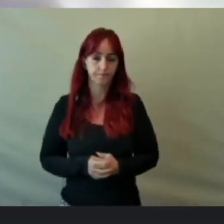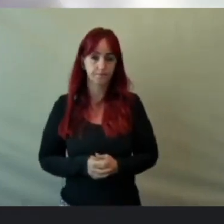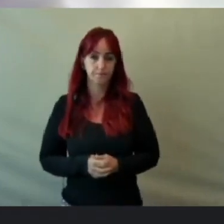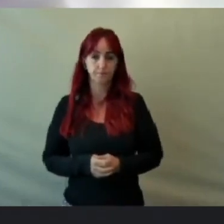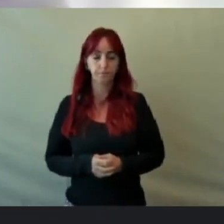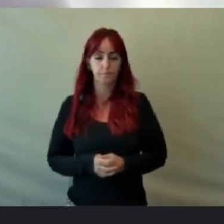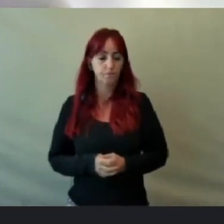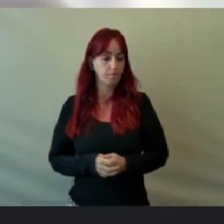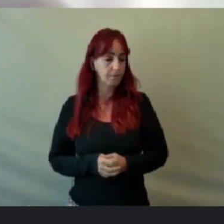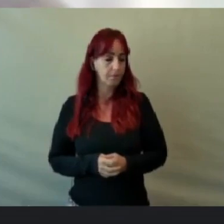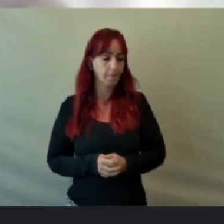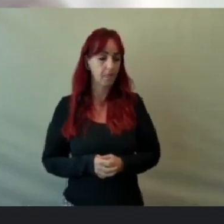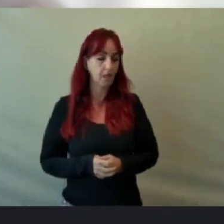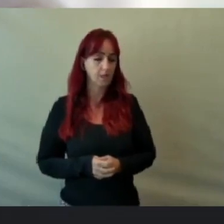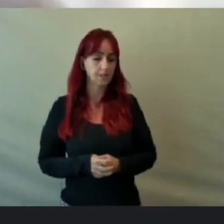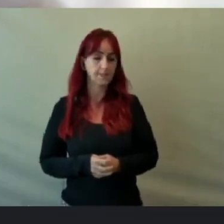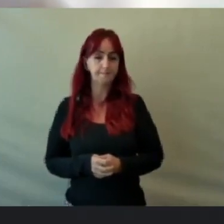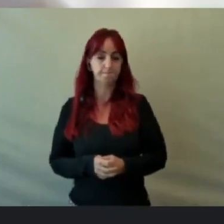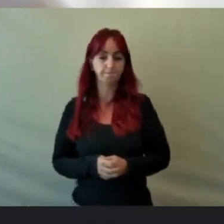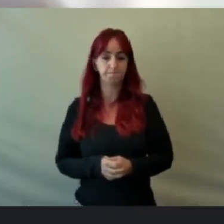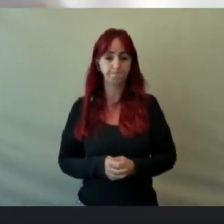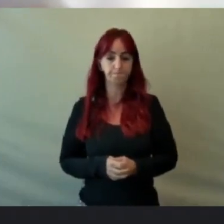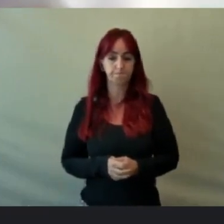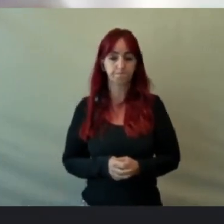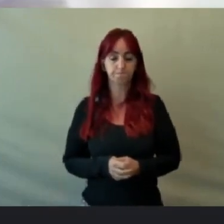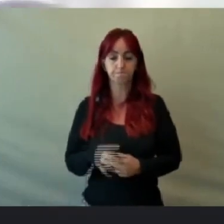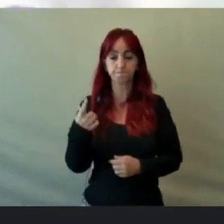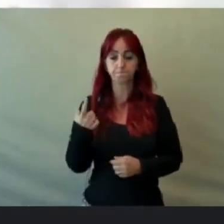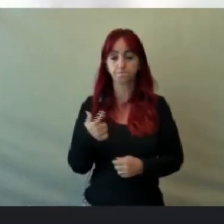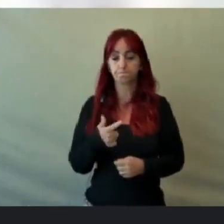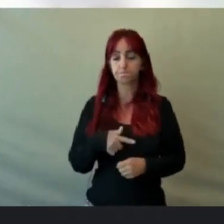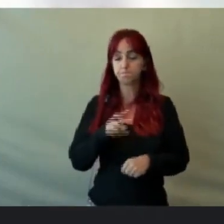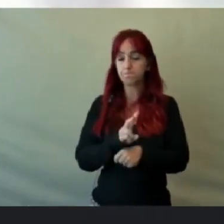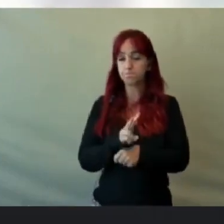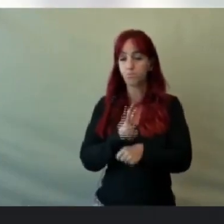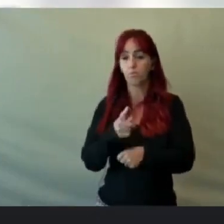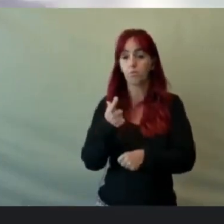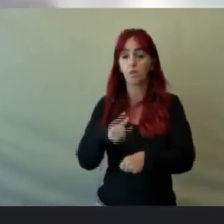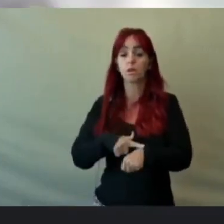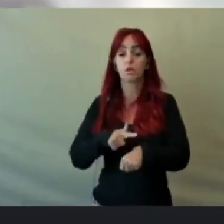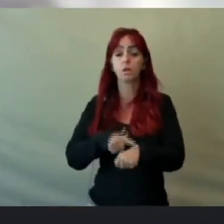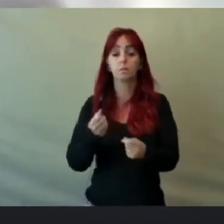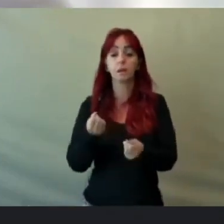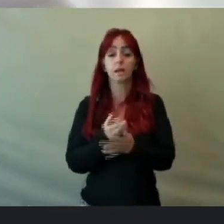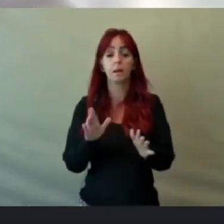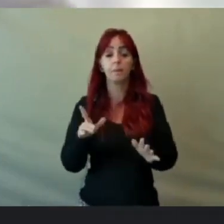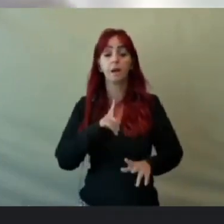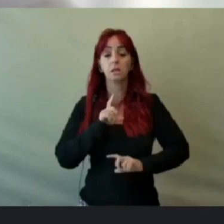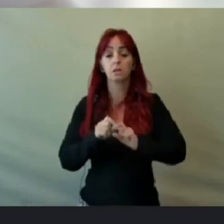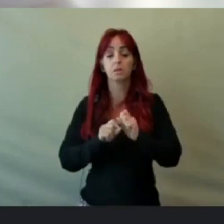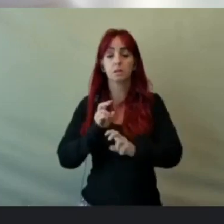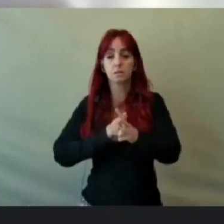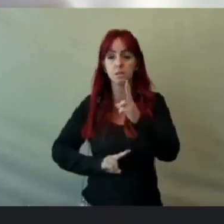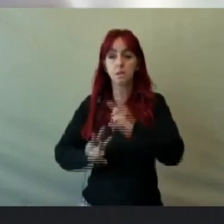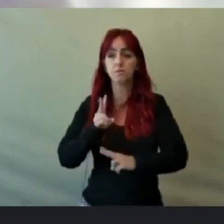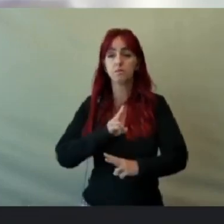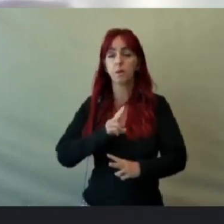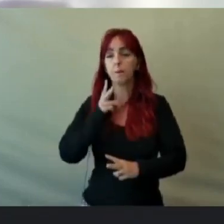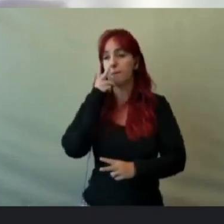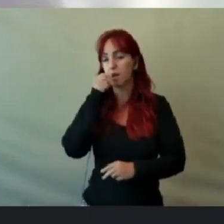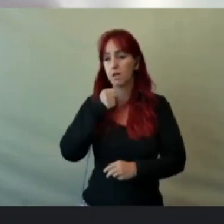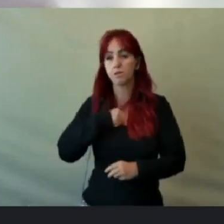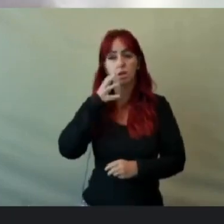tem hora para acabar sempre foi estabelecida e colocado como se fosse natural que a mulher fosse a